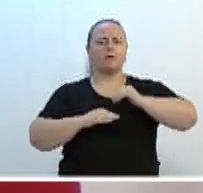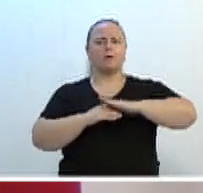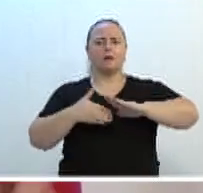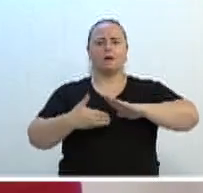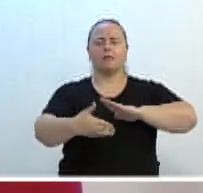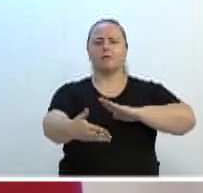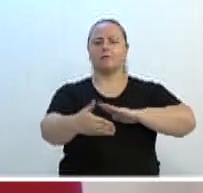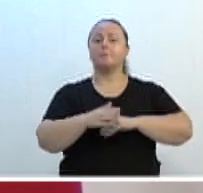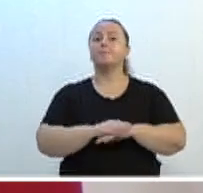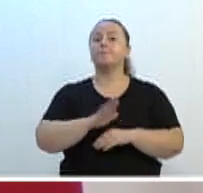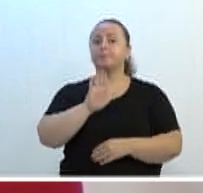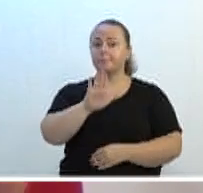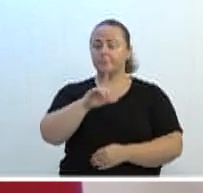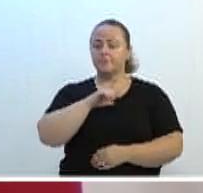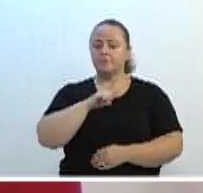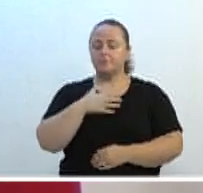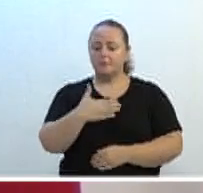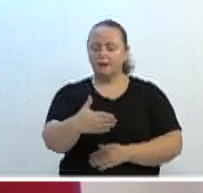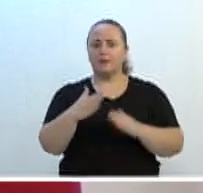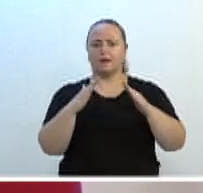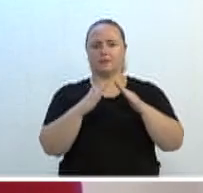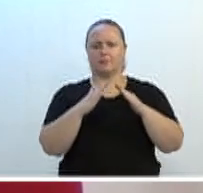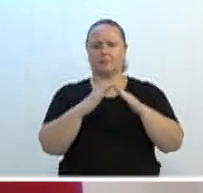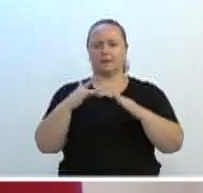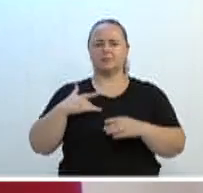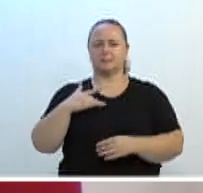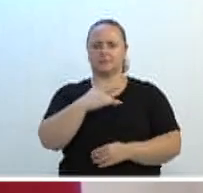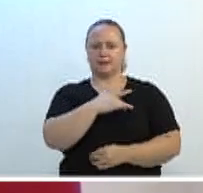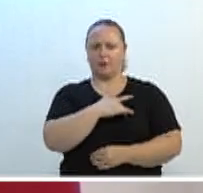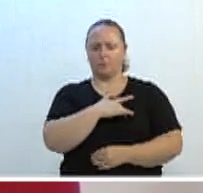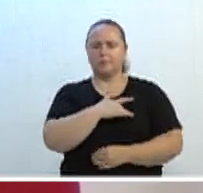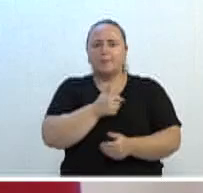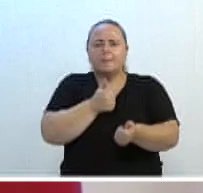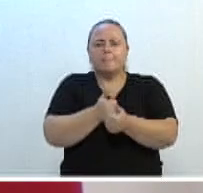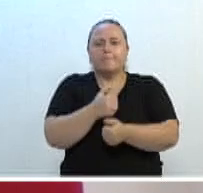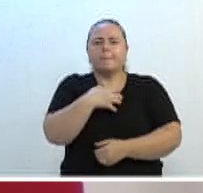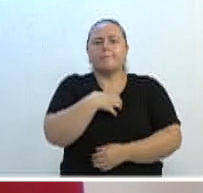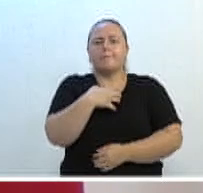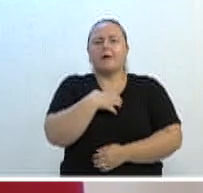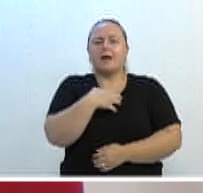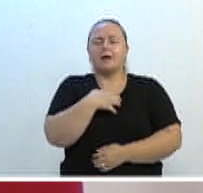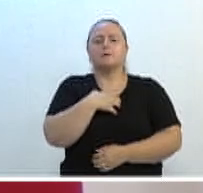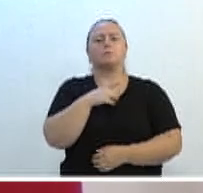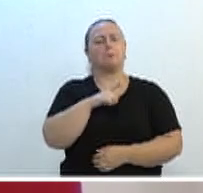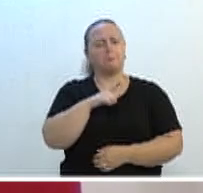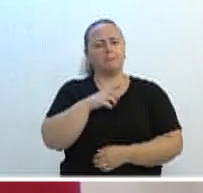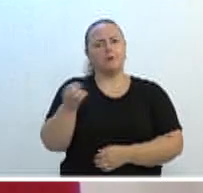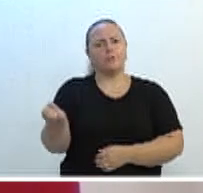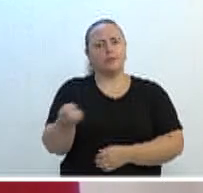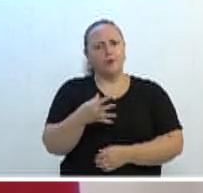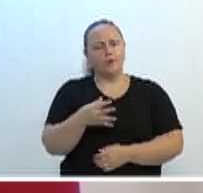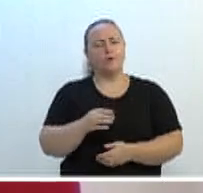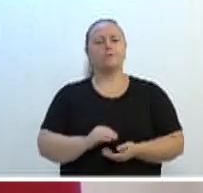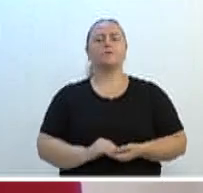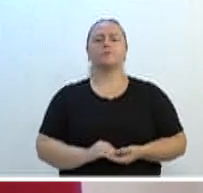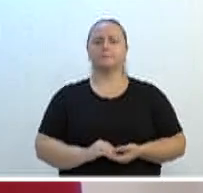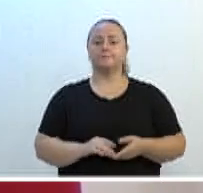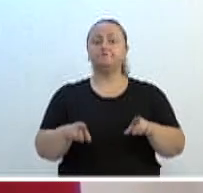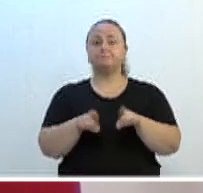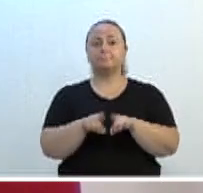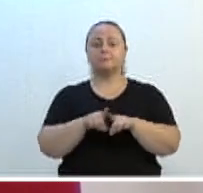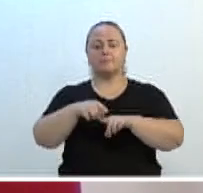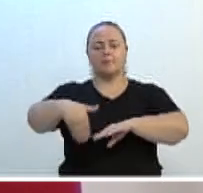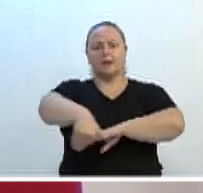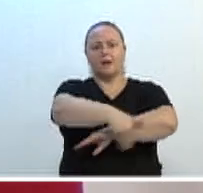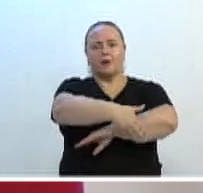Camargo, que vai se posicionar próximo à Atlântida, na Rua Bahia, que muito eu e o vereador Ito reivindicamos. As obras também da Rua Bahia, que estão